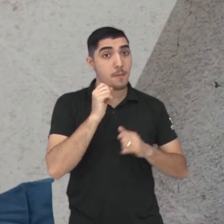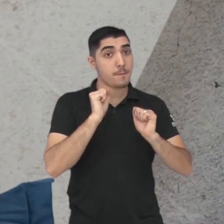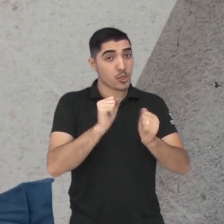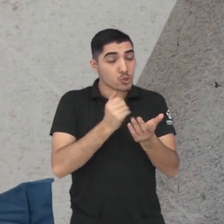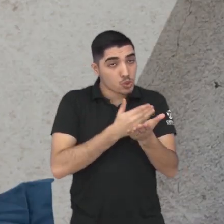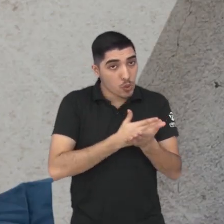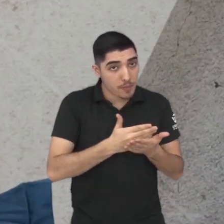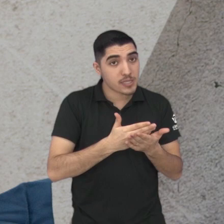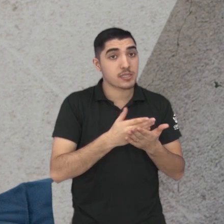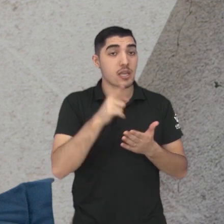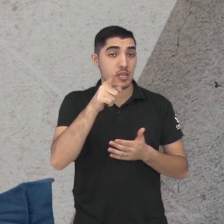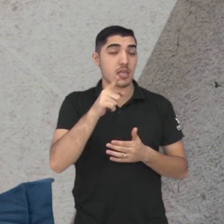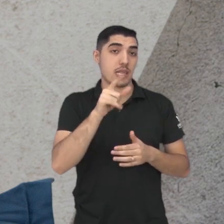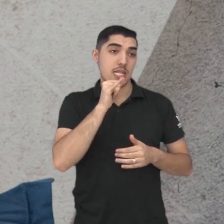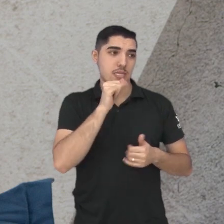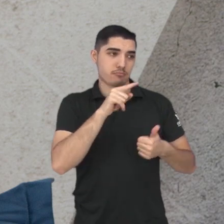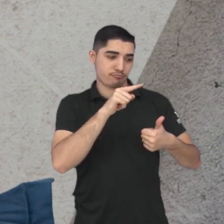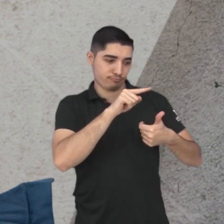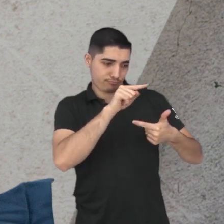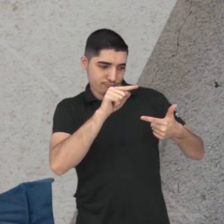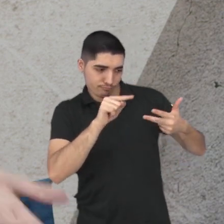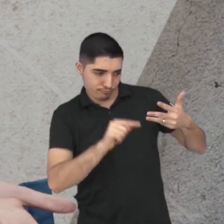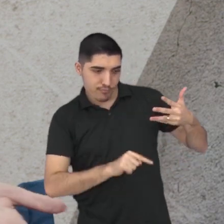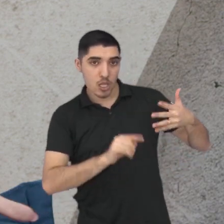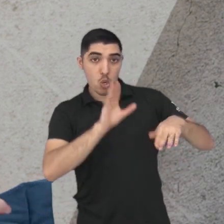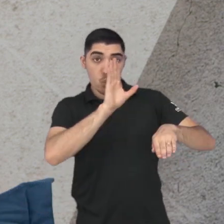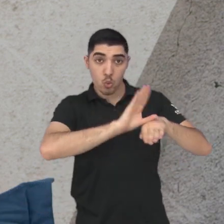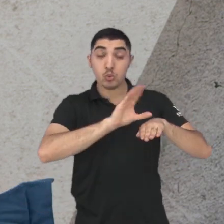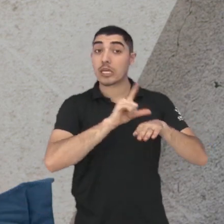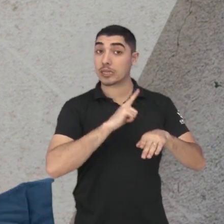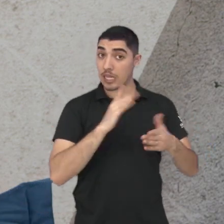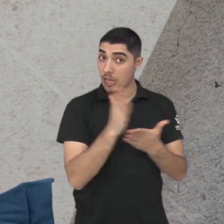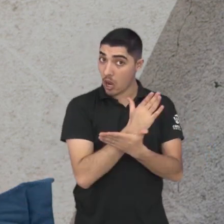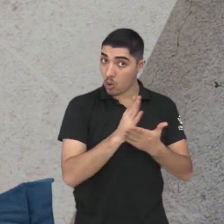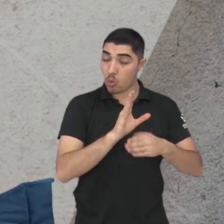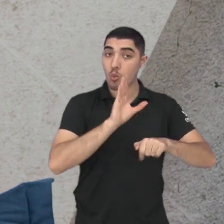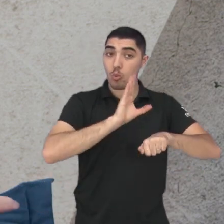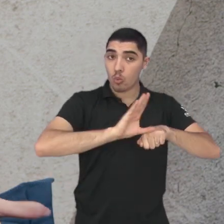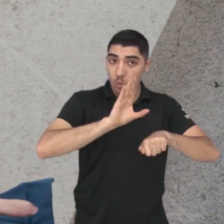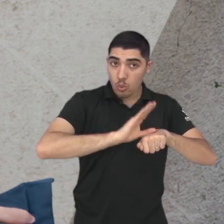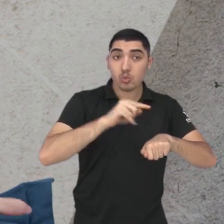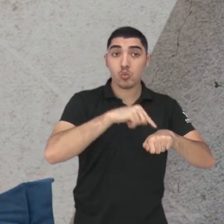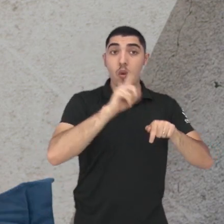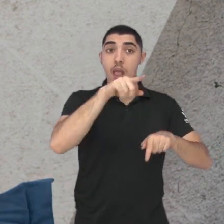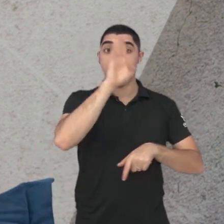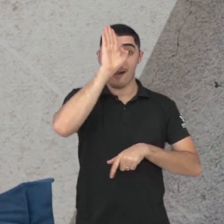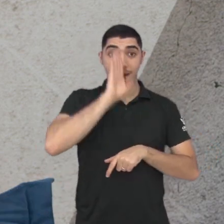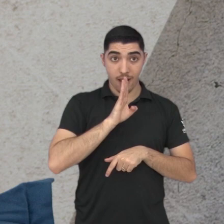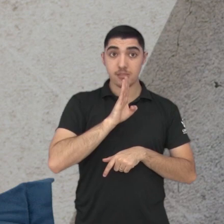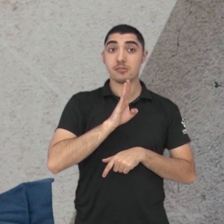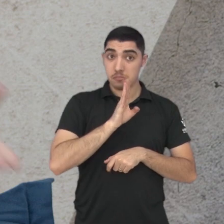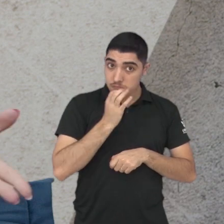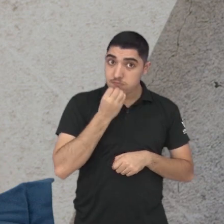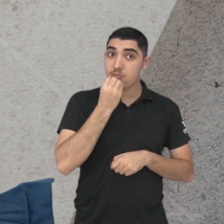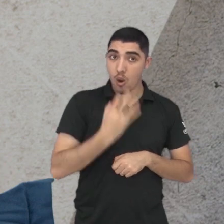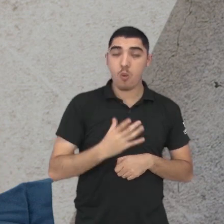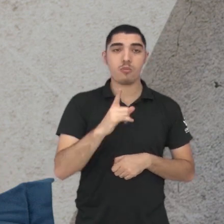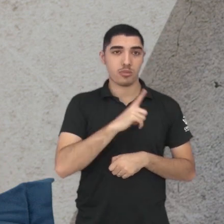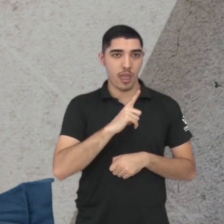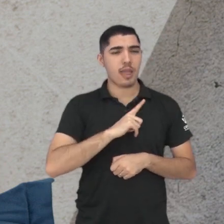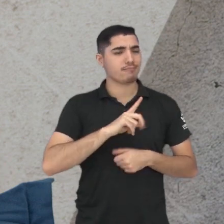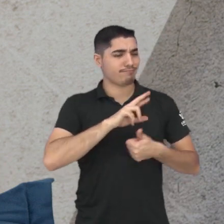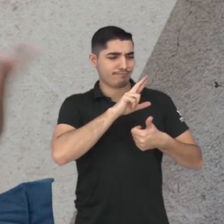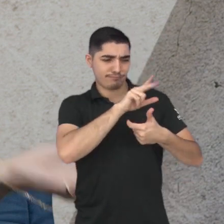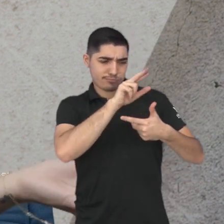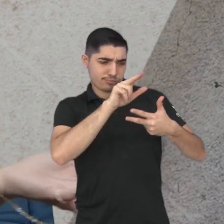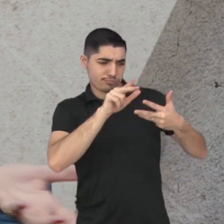realmente temos as ofertas de cursos, né, gratuitos inclusive, da área, que são muito bons. Então a gente tem várias formas,